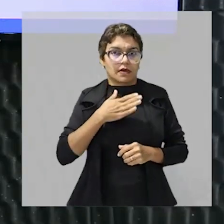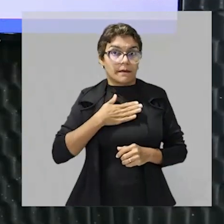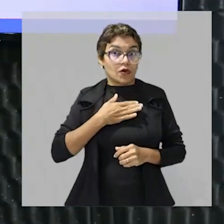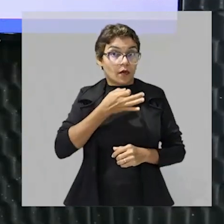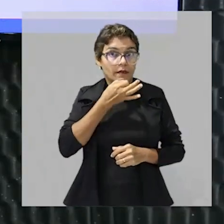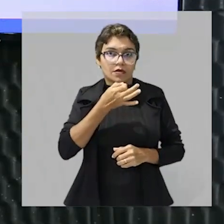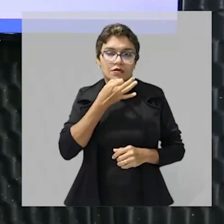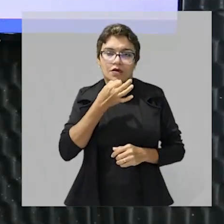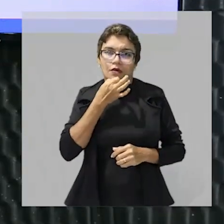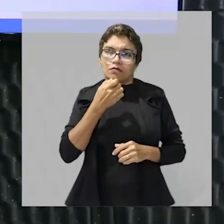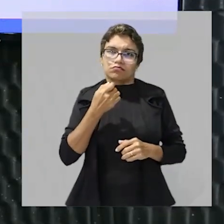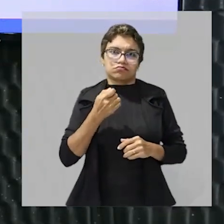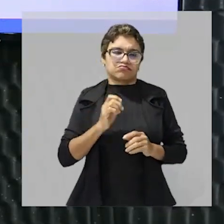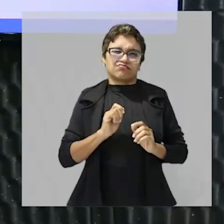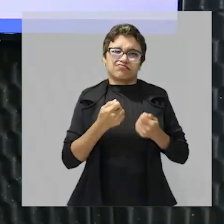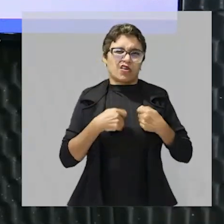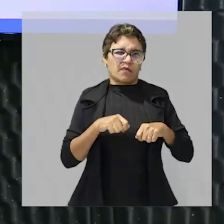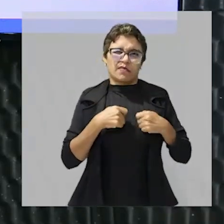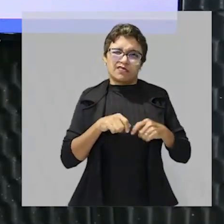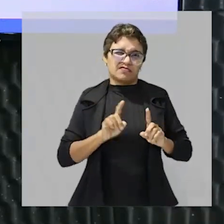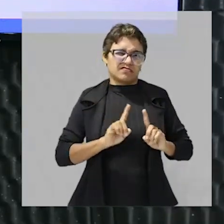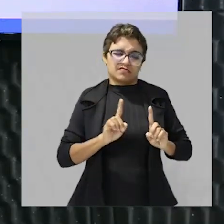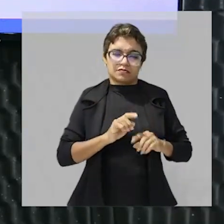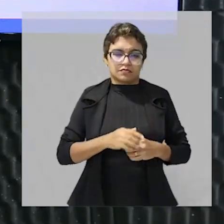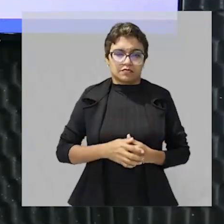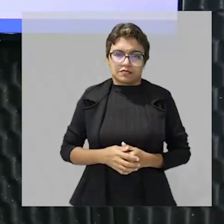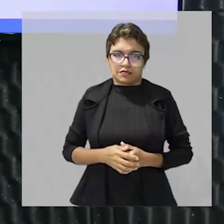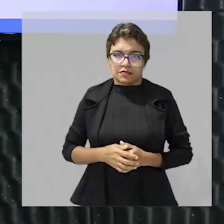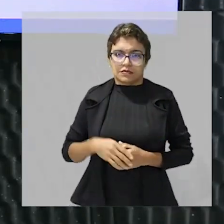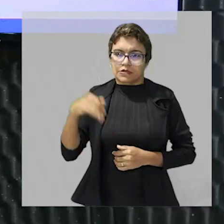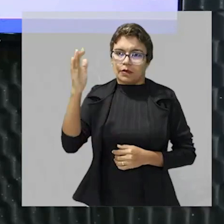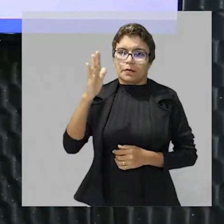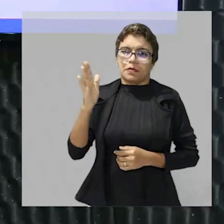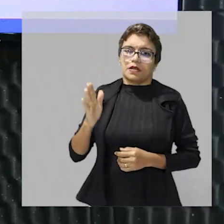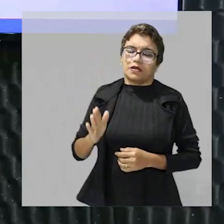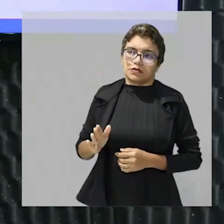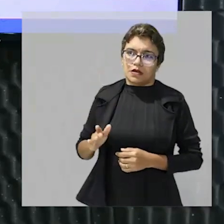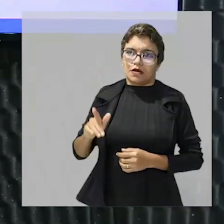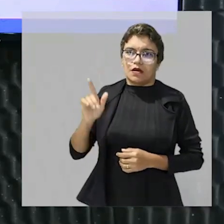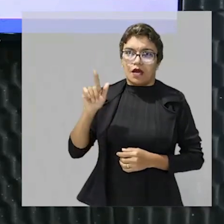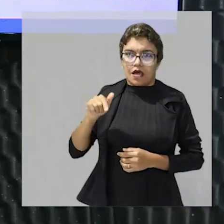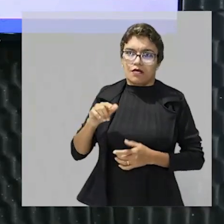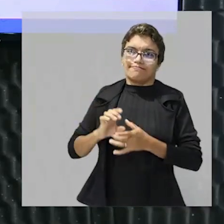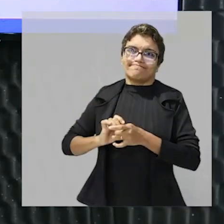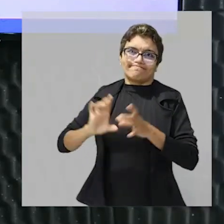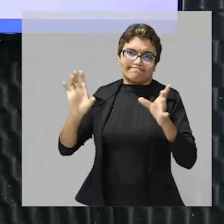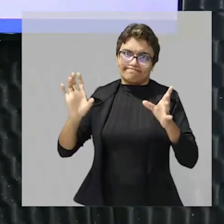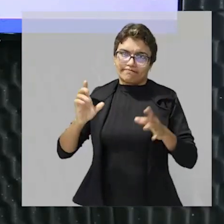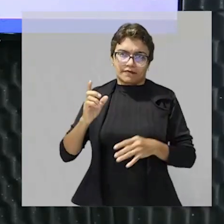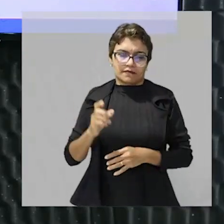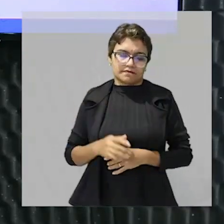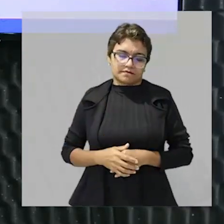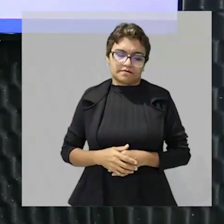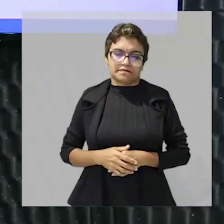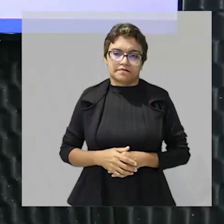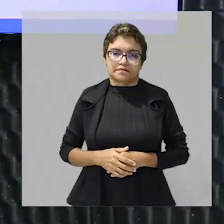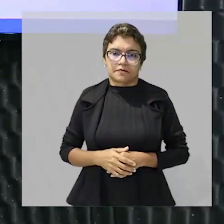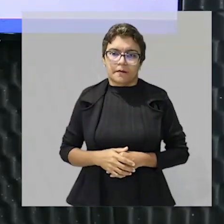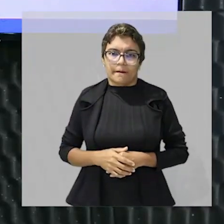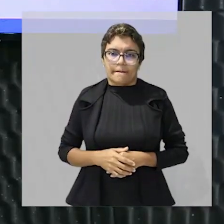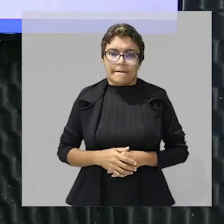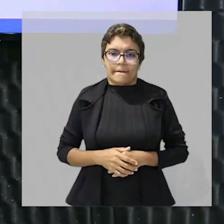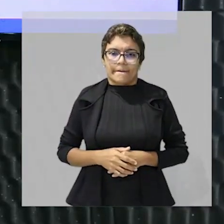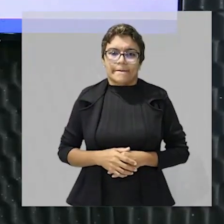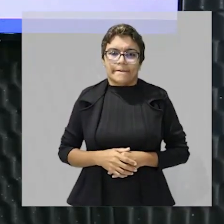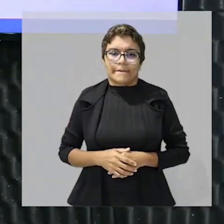ser feito. Isso não tem lógica nenhuma. Principalmente no Brasil, que é um país livre, teoricamente. Toda a produção artística